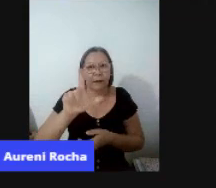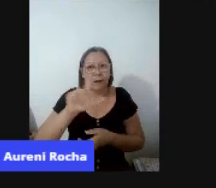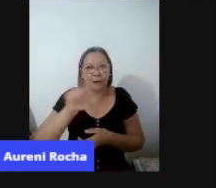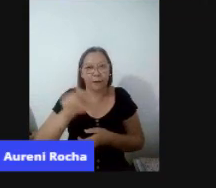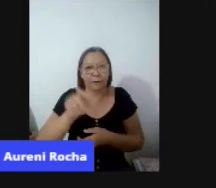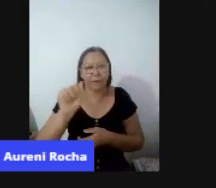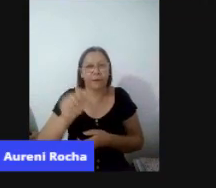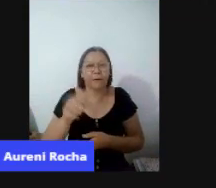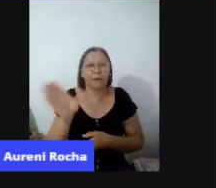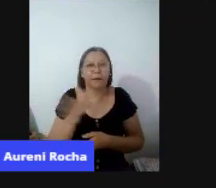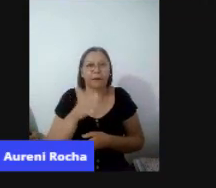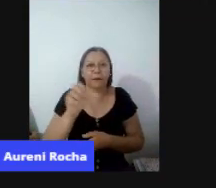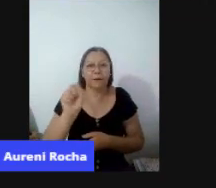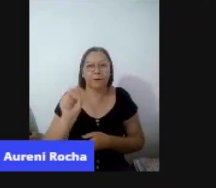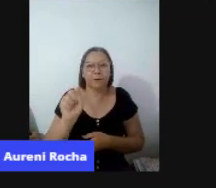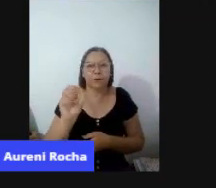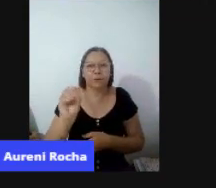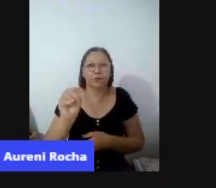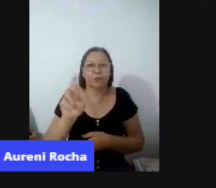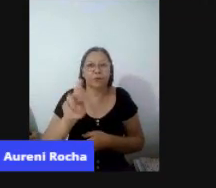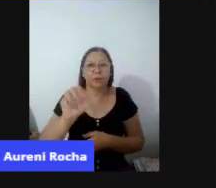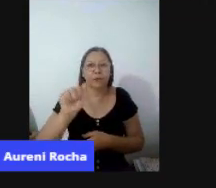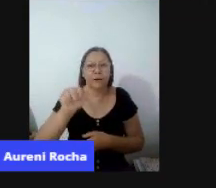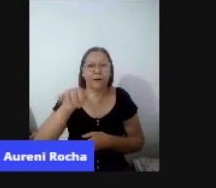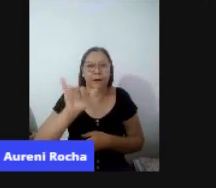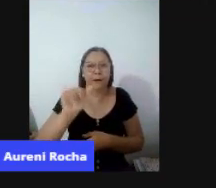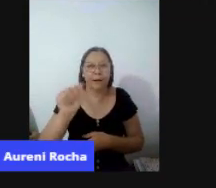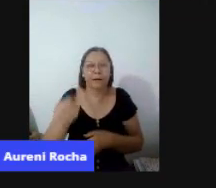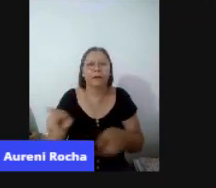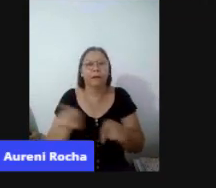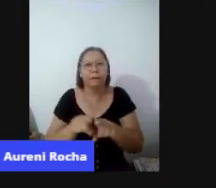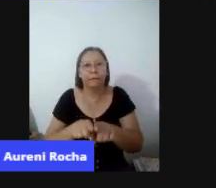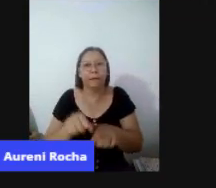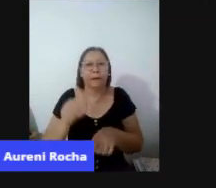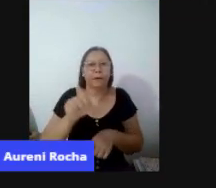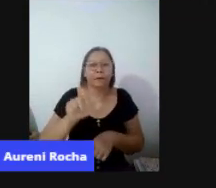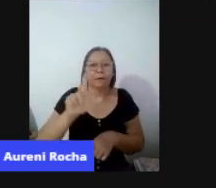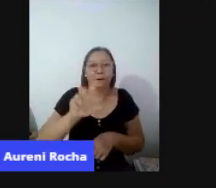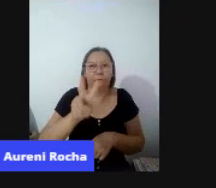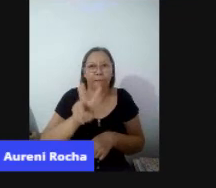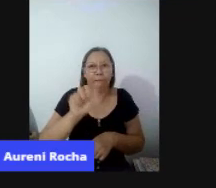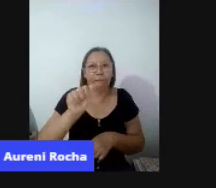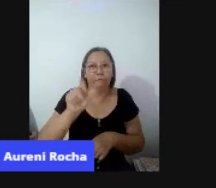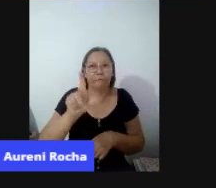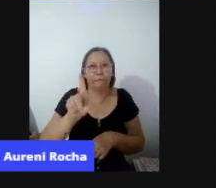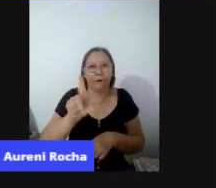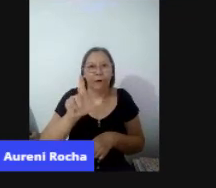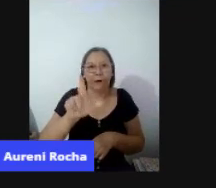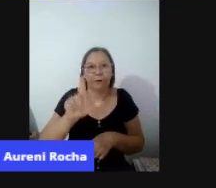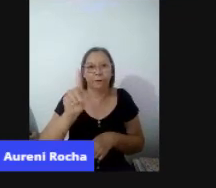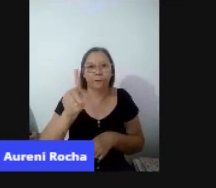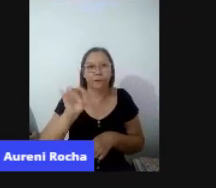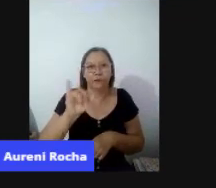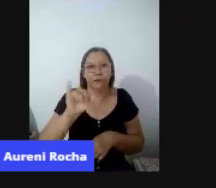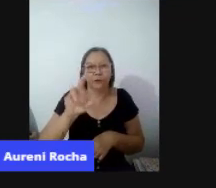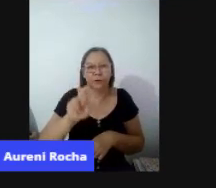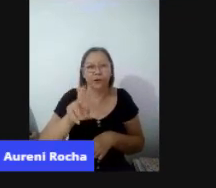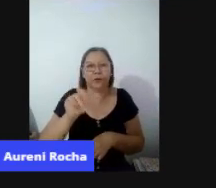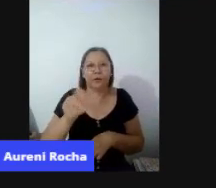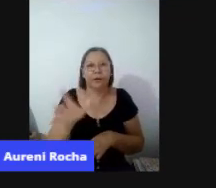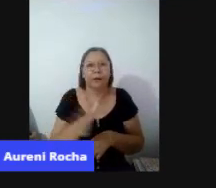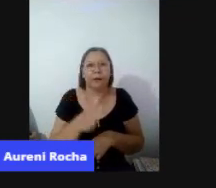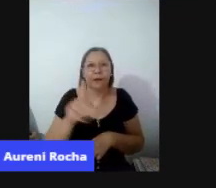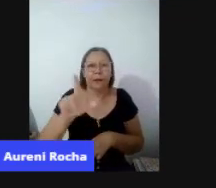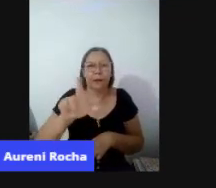nosso superintendente, professor Valdir Leonel, e a nossa gerente, Bel Correia. Agradeço também aos tradutores e